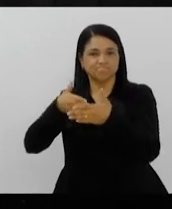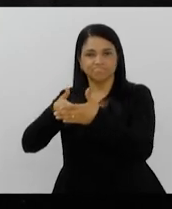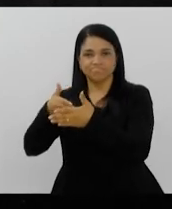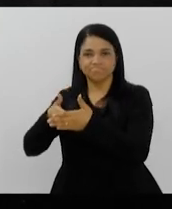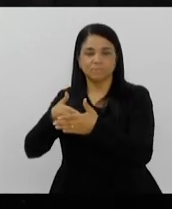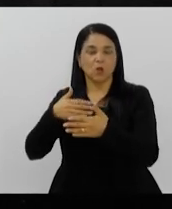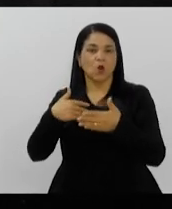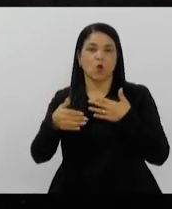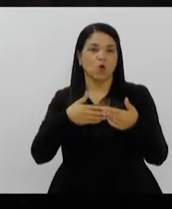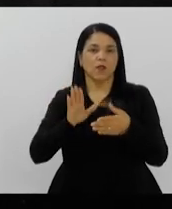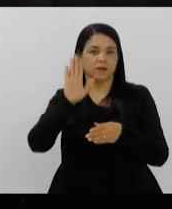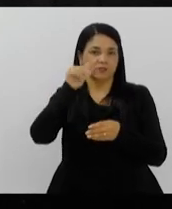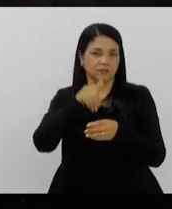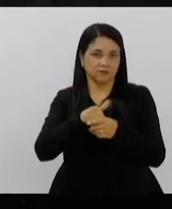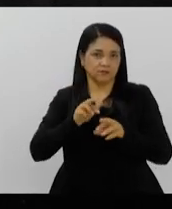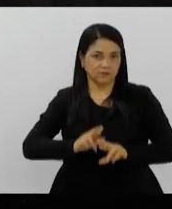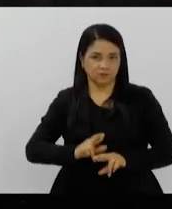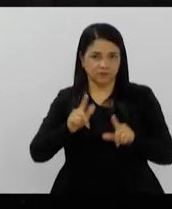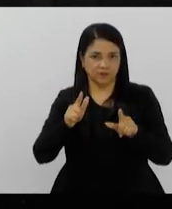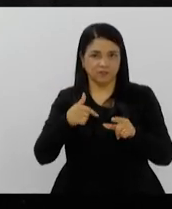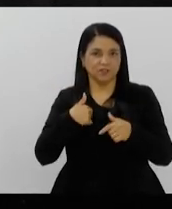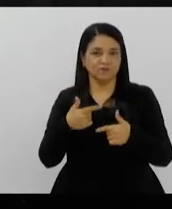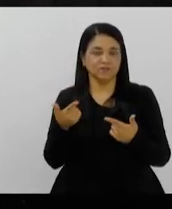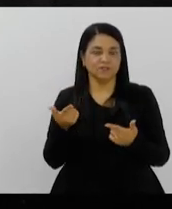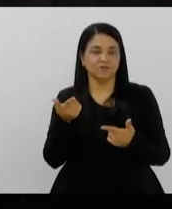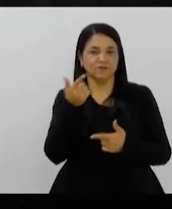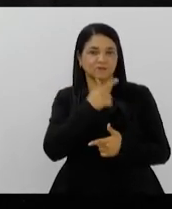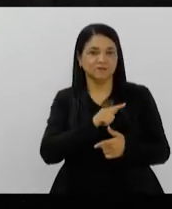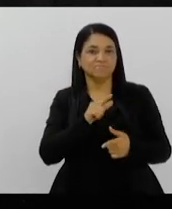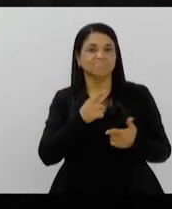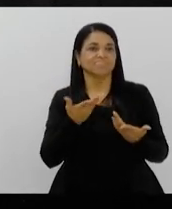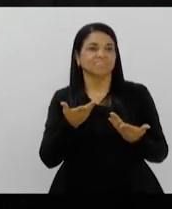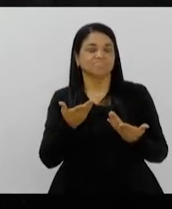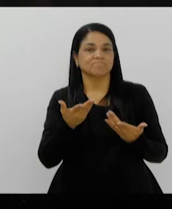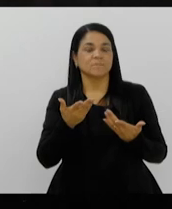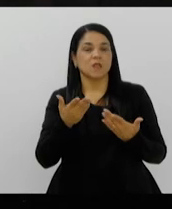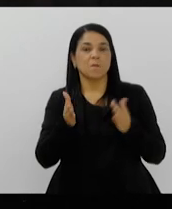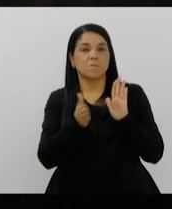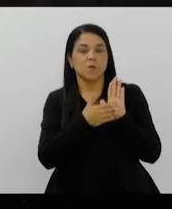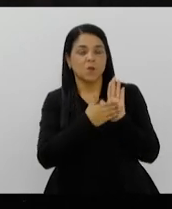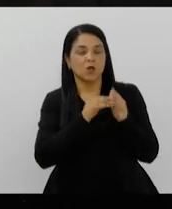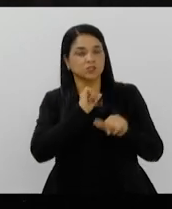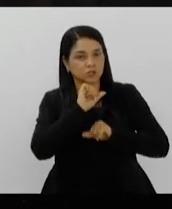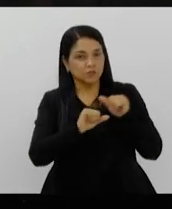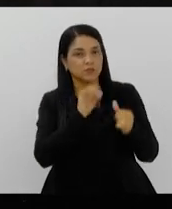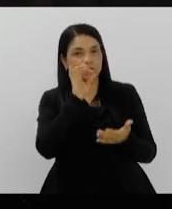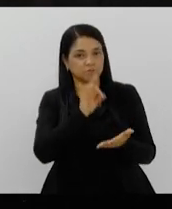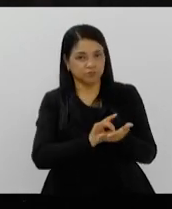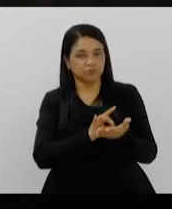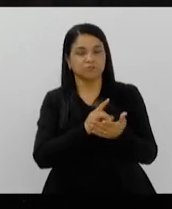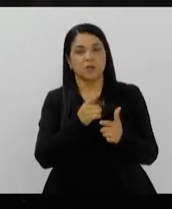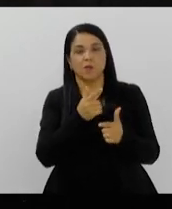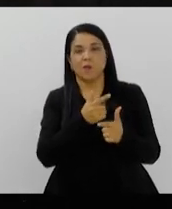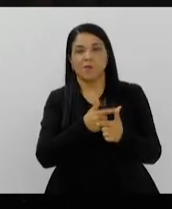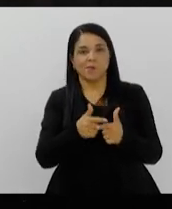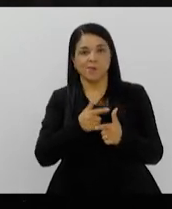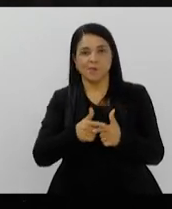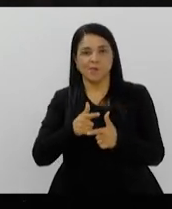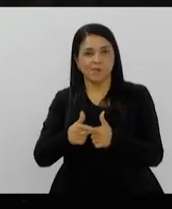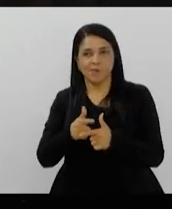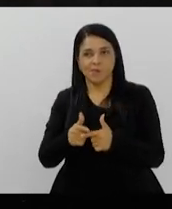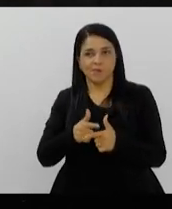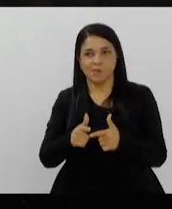de candidatura que seja diferente e que tenha uma proposta de mudança de verdade. Não tem problema,